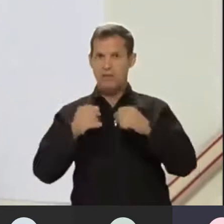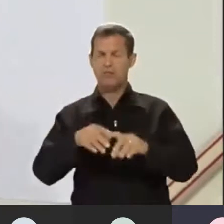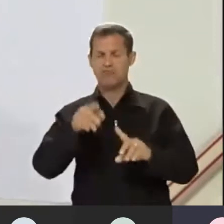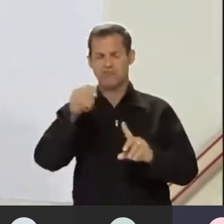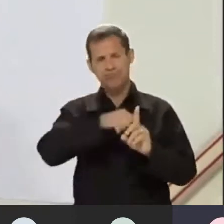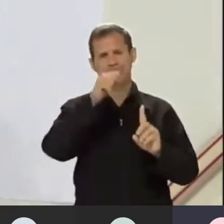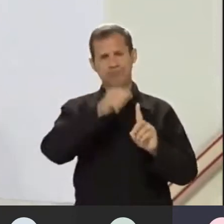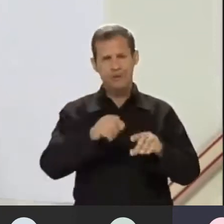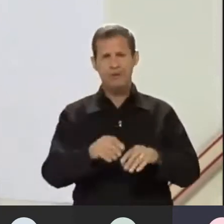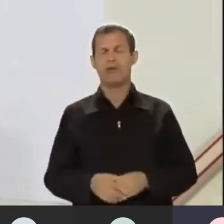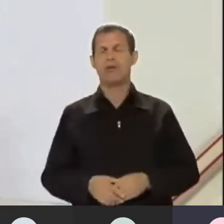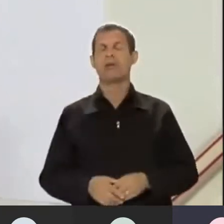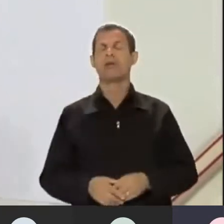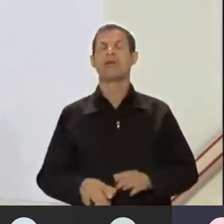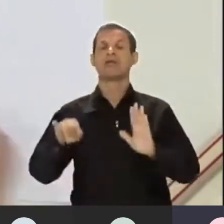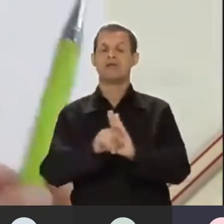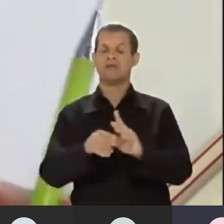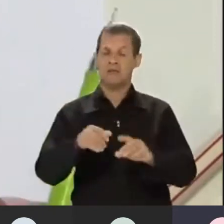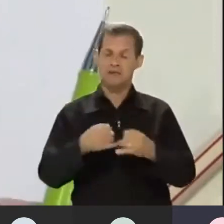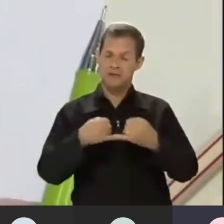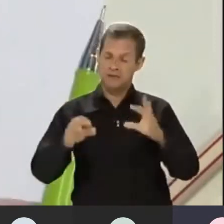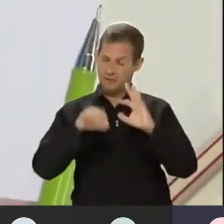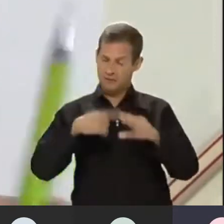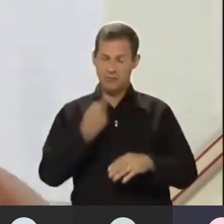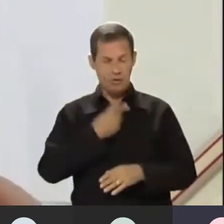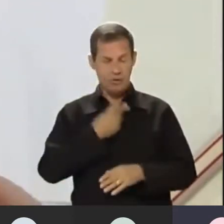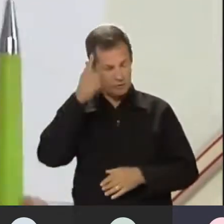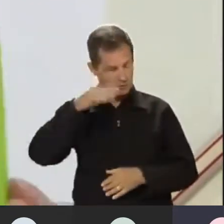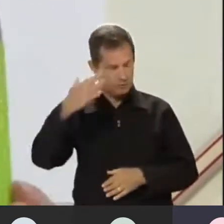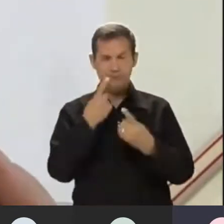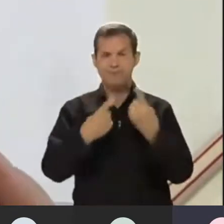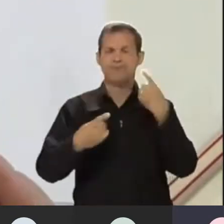todos os meses e ver onde que essa linha vai pegar para a gente conseguir